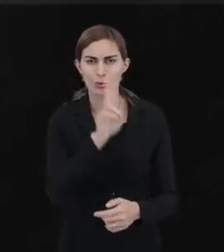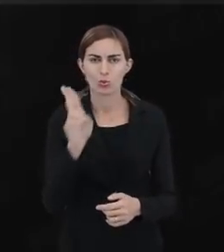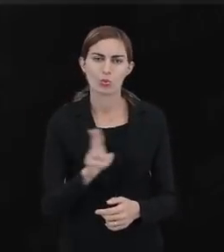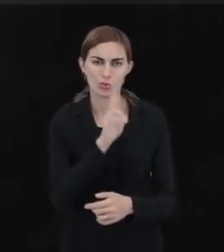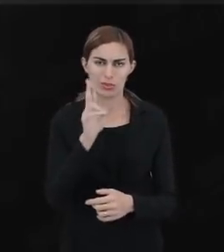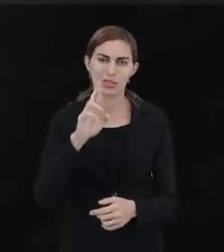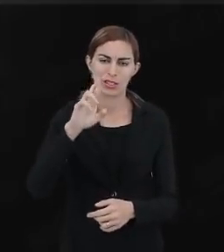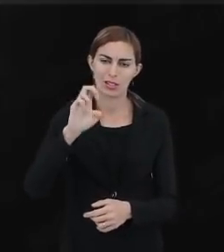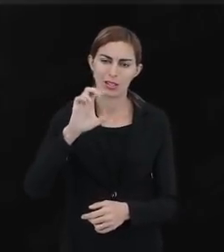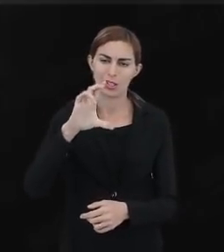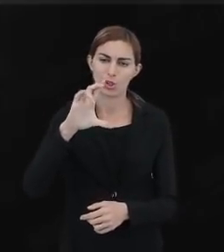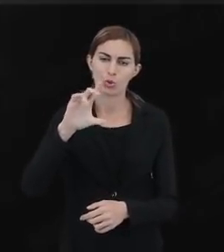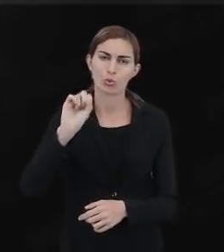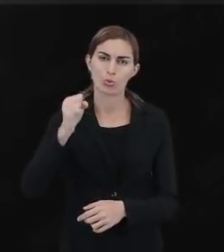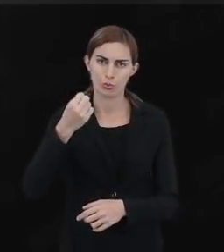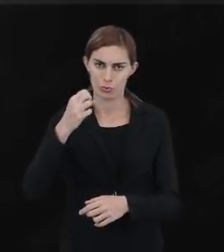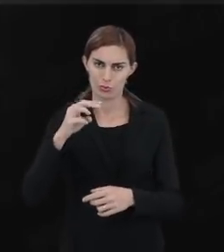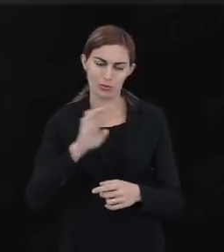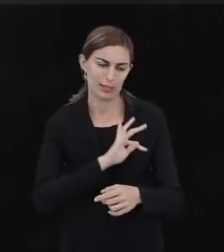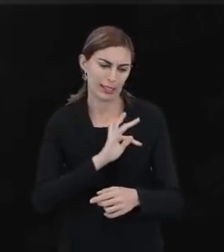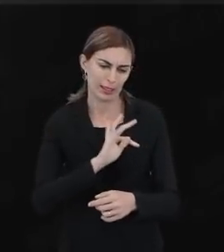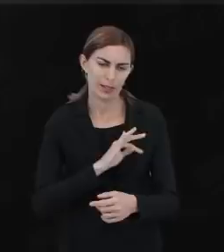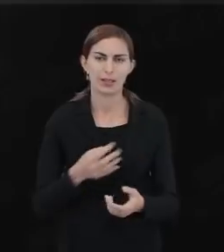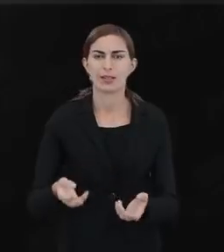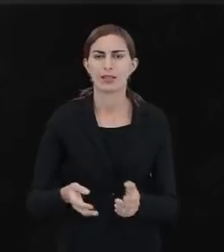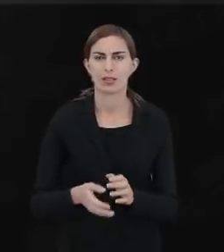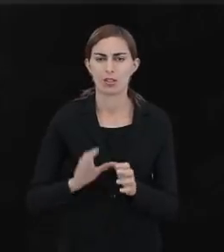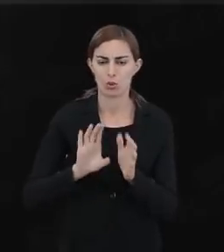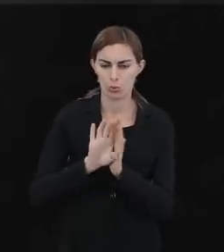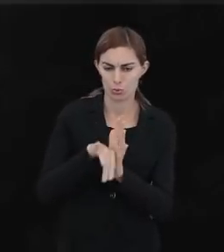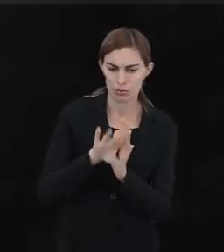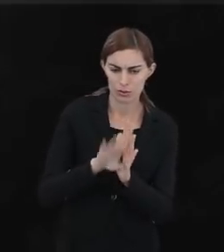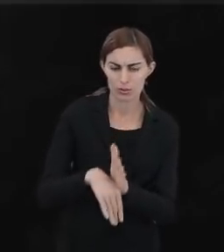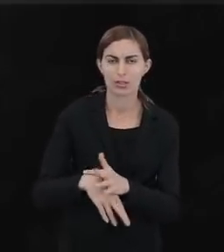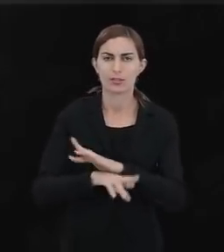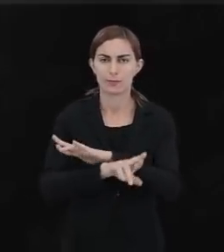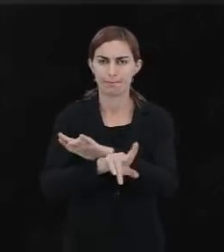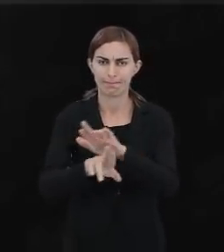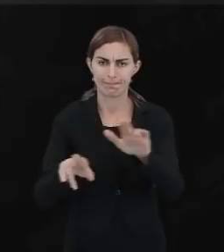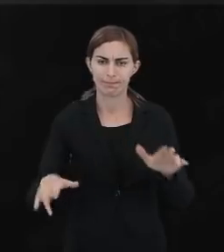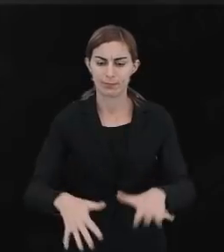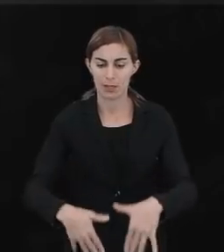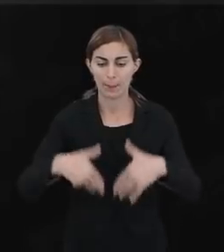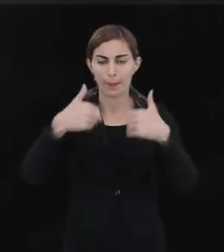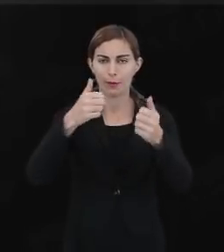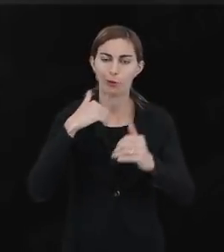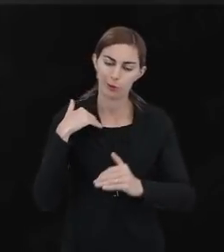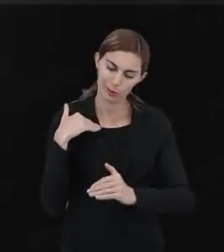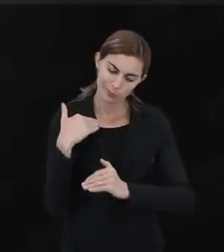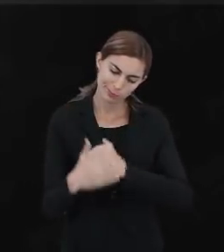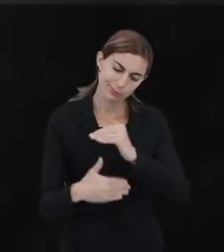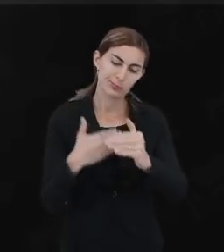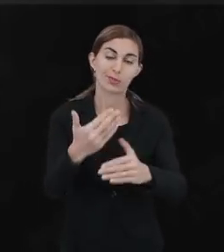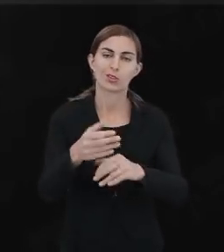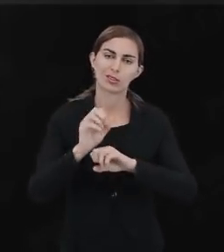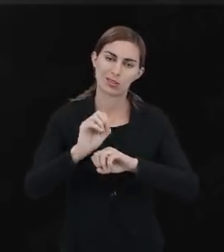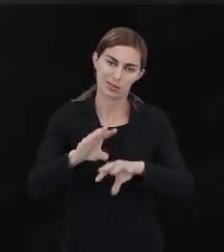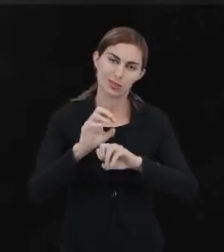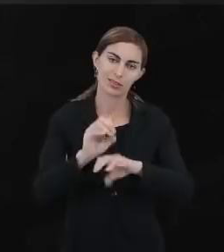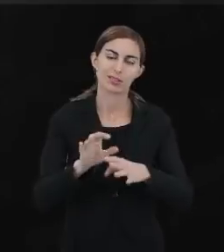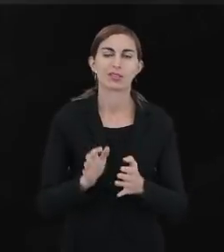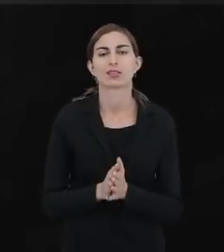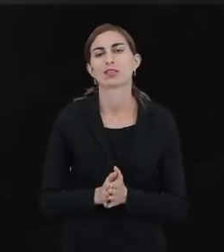recursos os métodos as técnicas os conceitos a fim de melhorar os processos educacionais